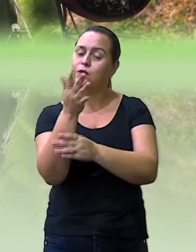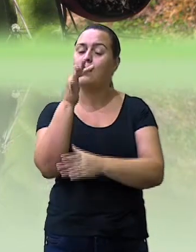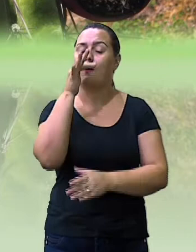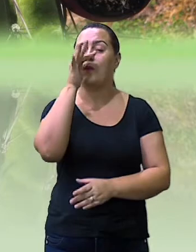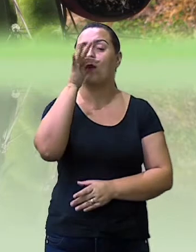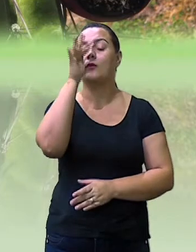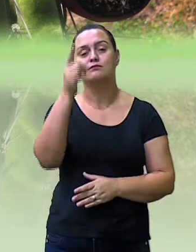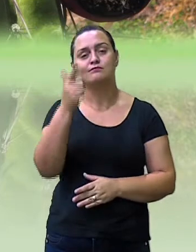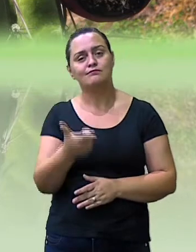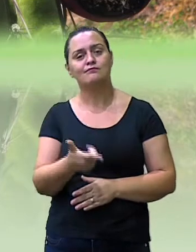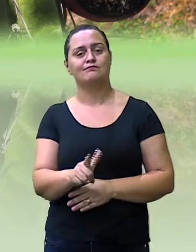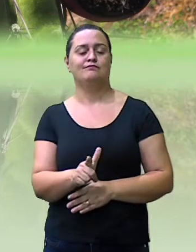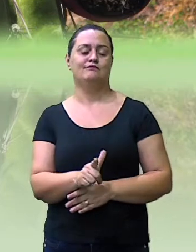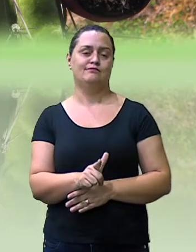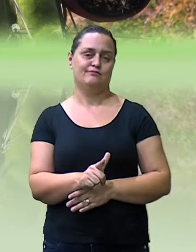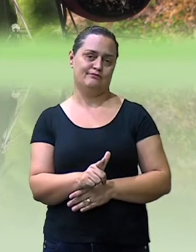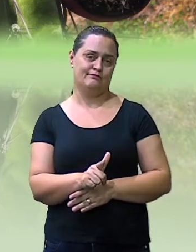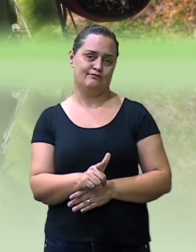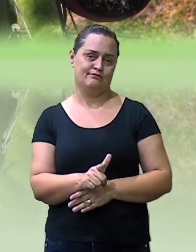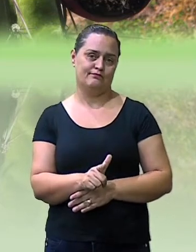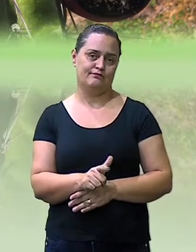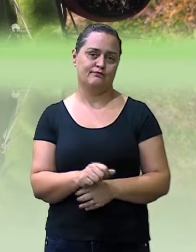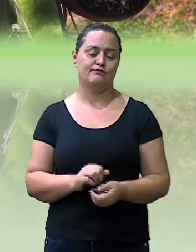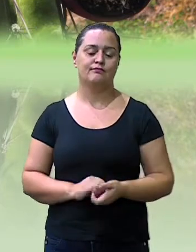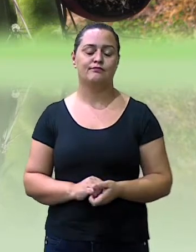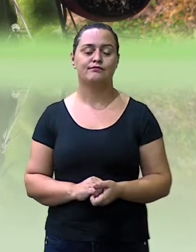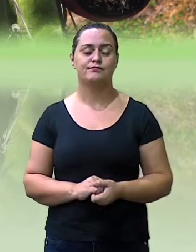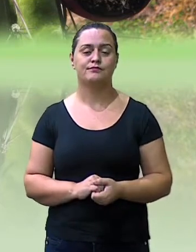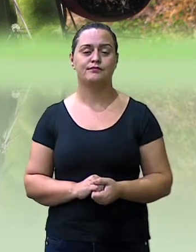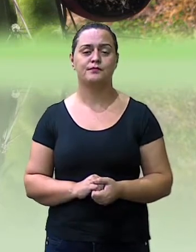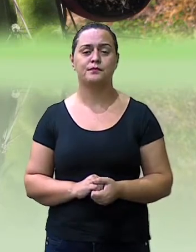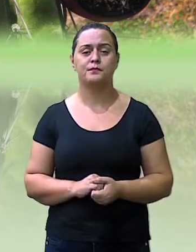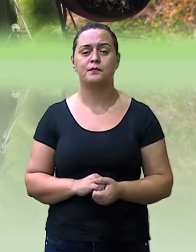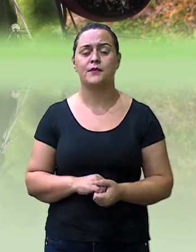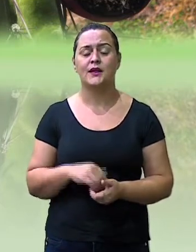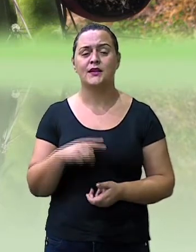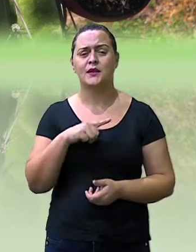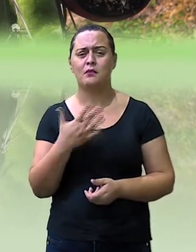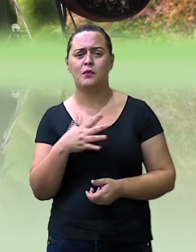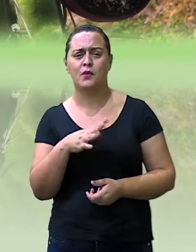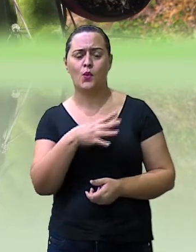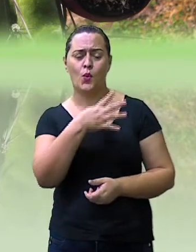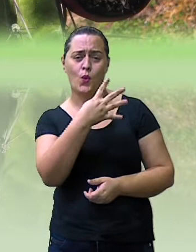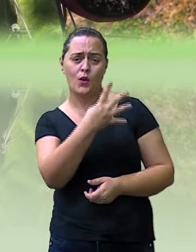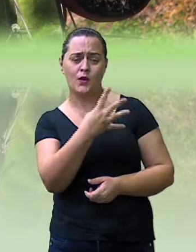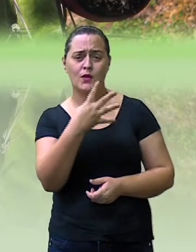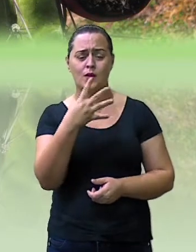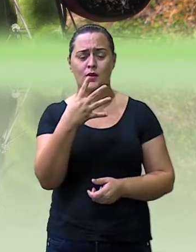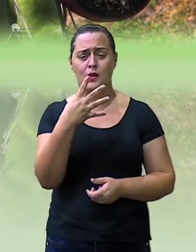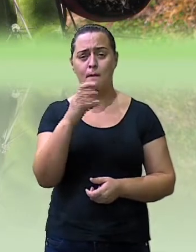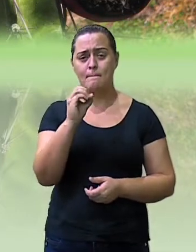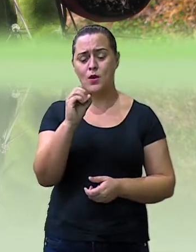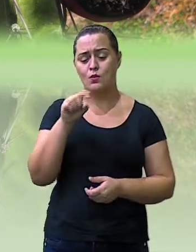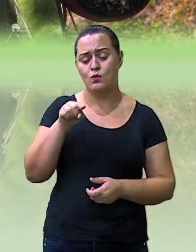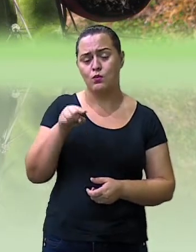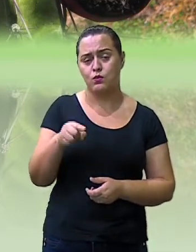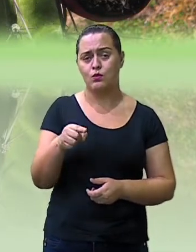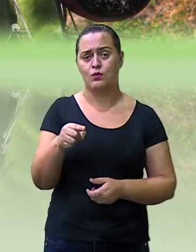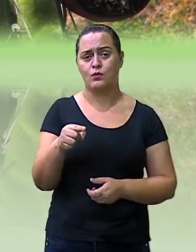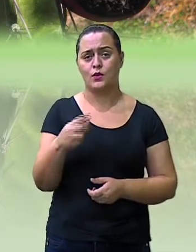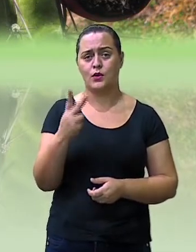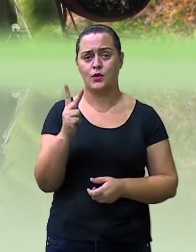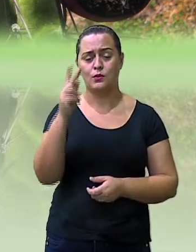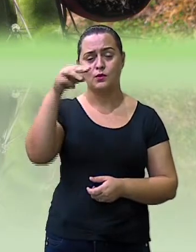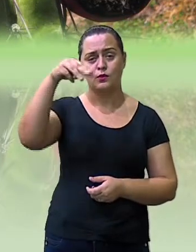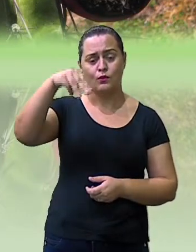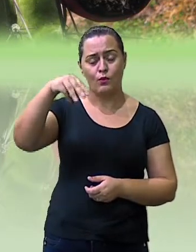sua importância ecológica, calcula-se 40 mil quilômetros quadrados da Caatinga